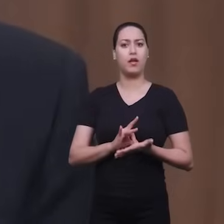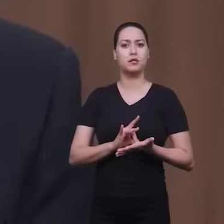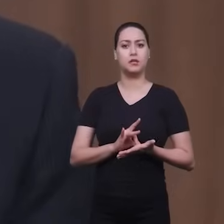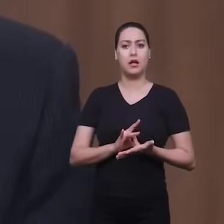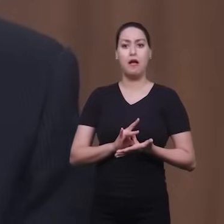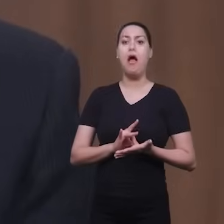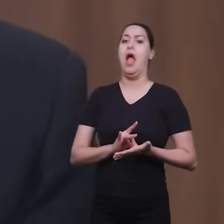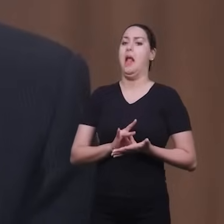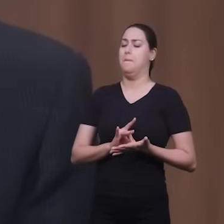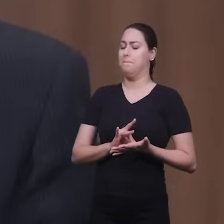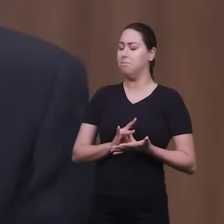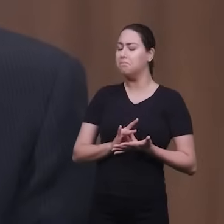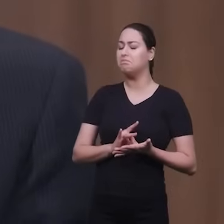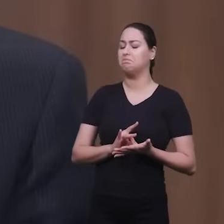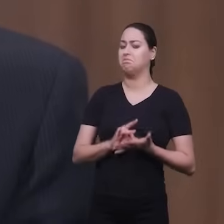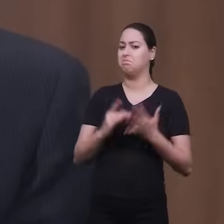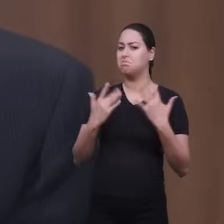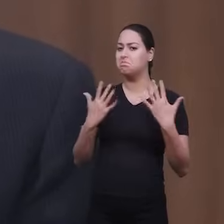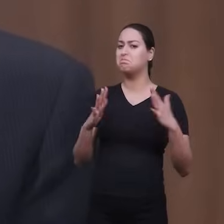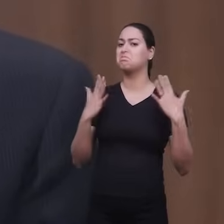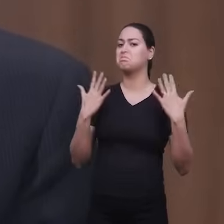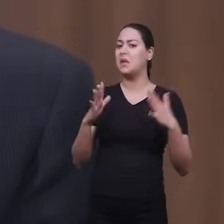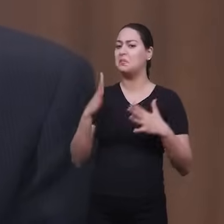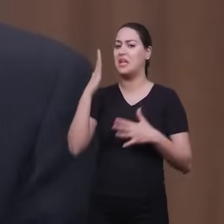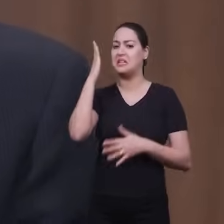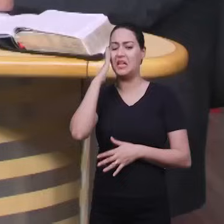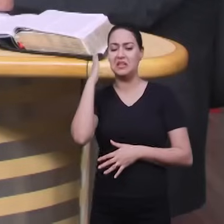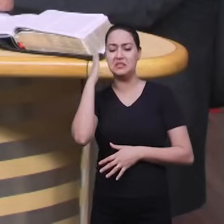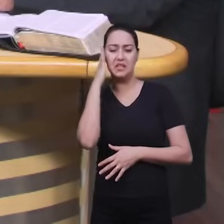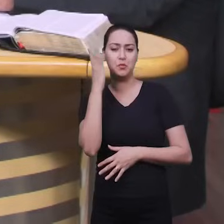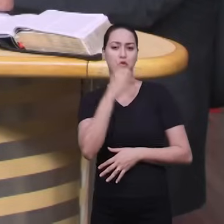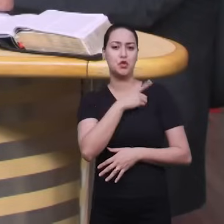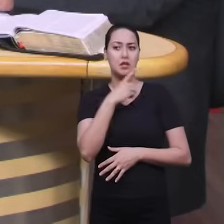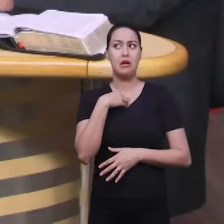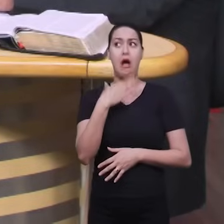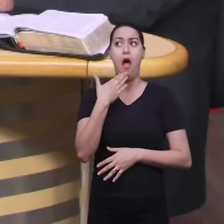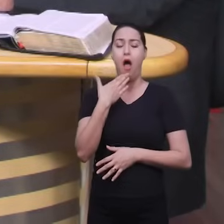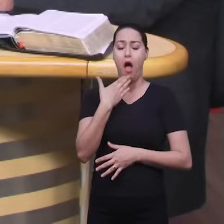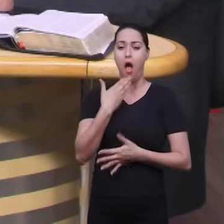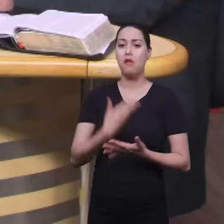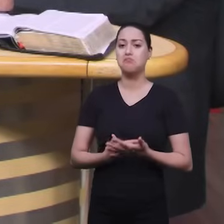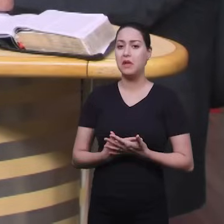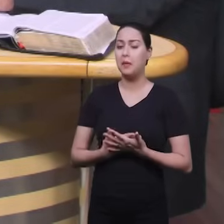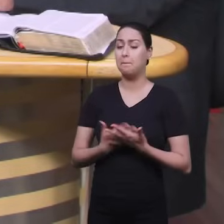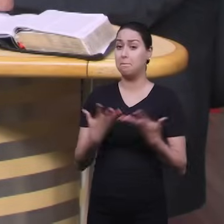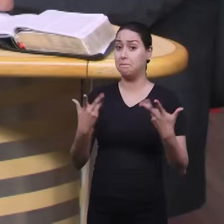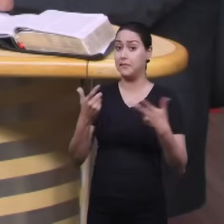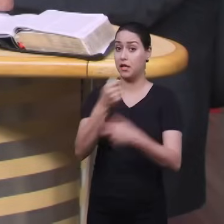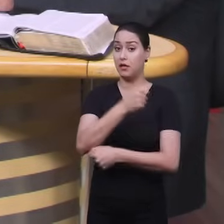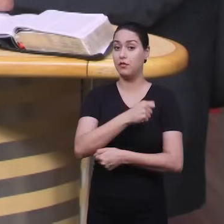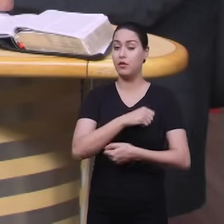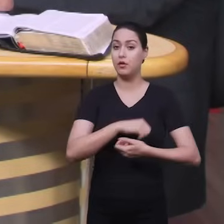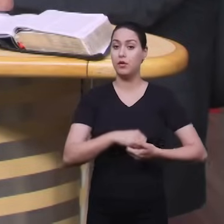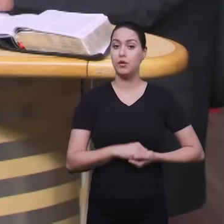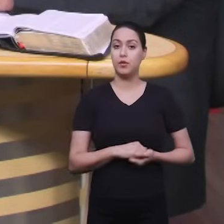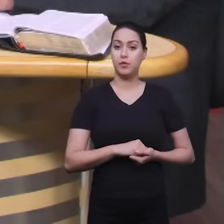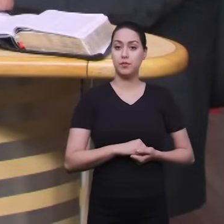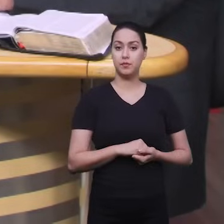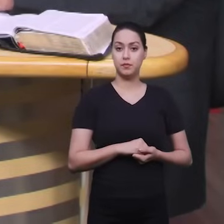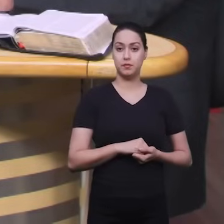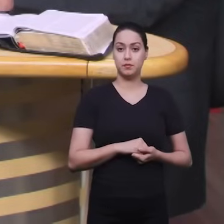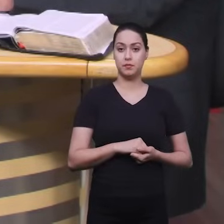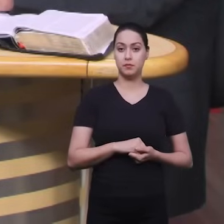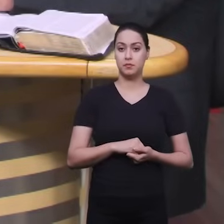é admirável o trabalho do diabo a nobreza extraordinário Então quando